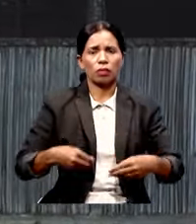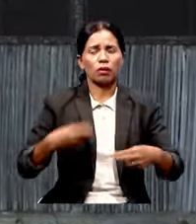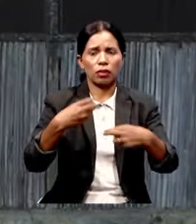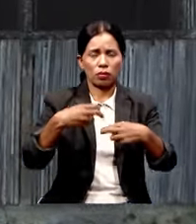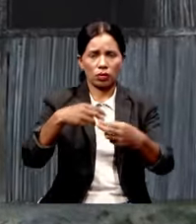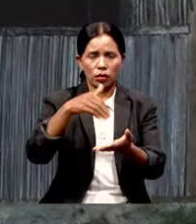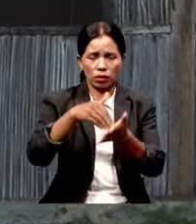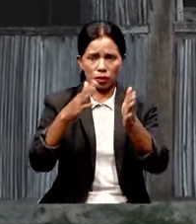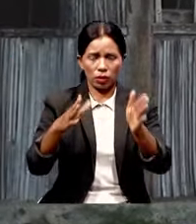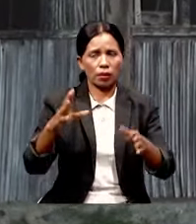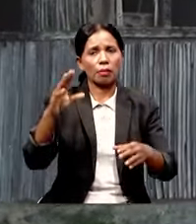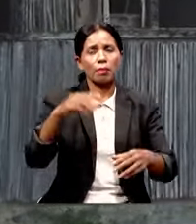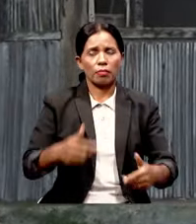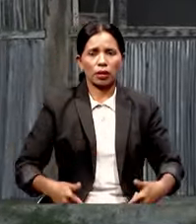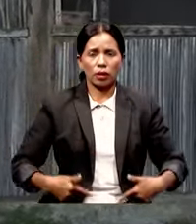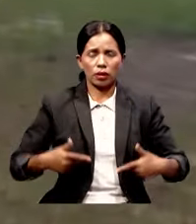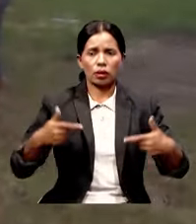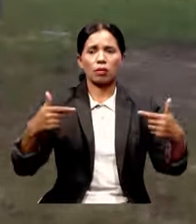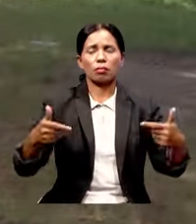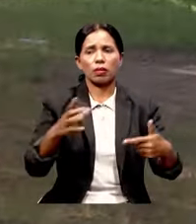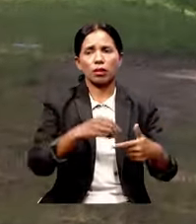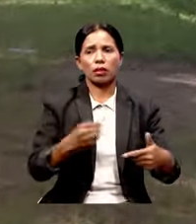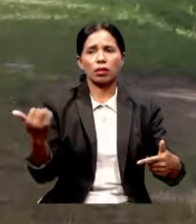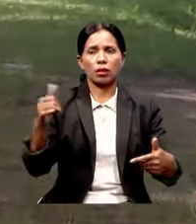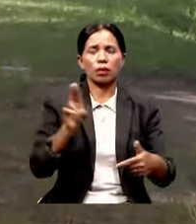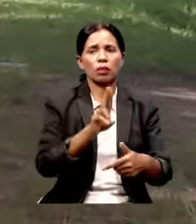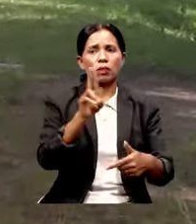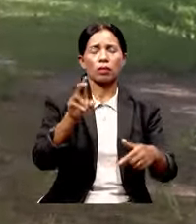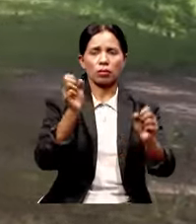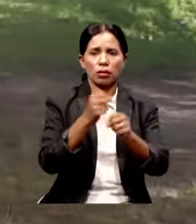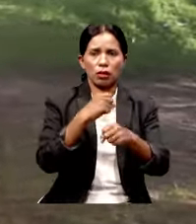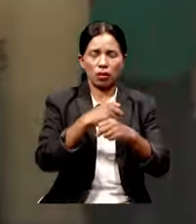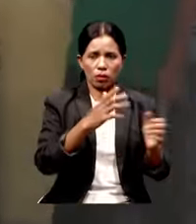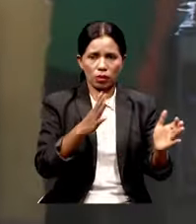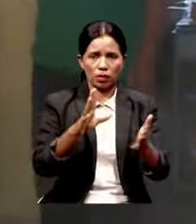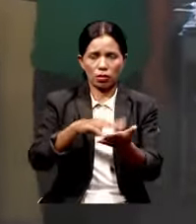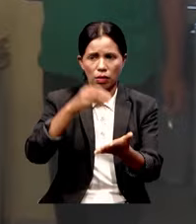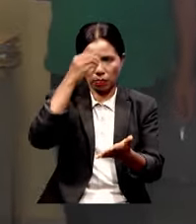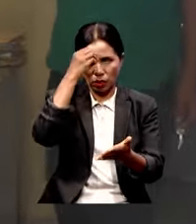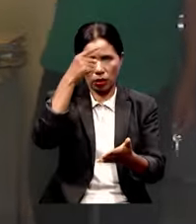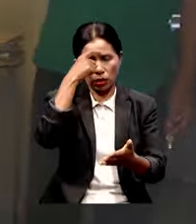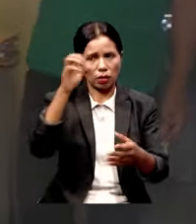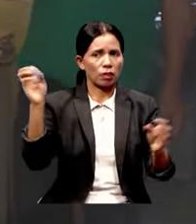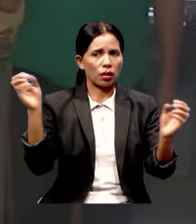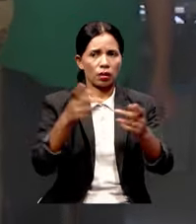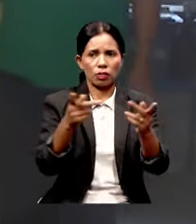no professor sira ne vida mai be obrigada sira tem que utilizar ho de halo processo aprendizagem tambala